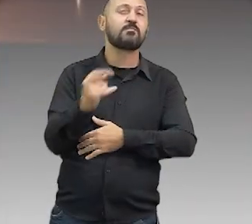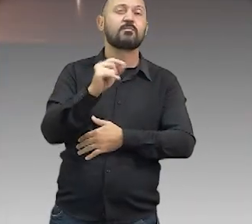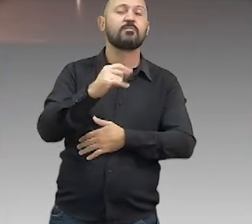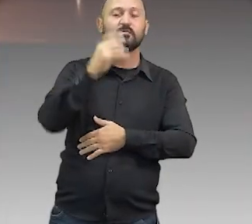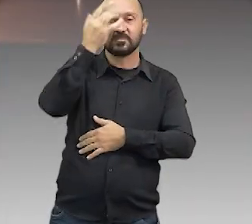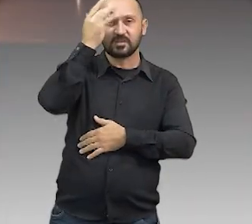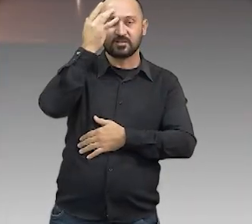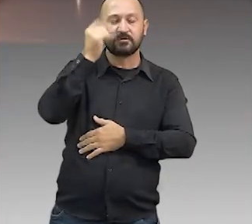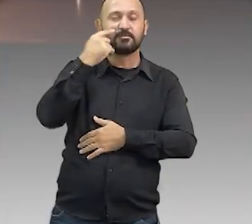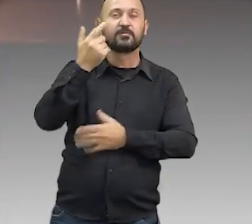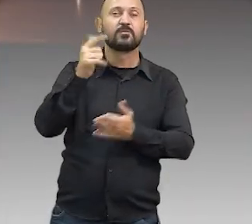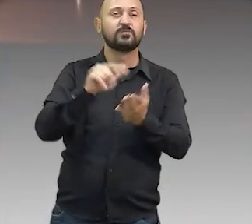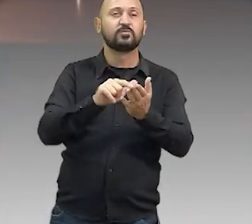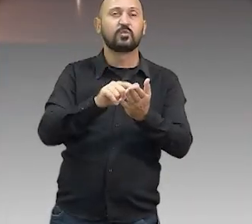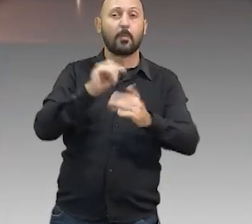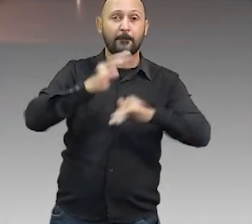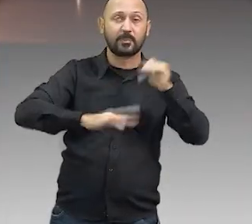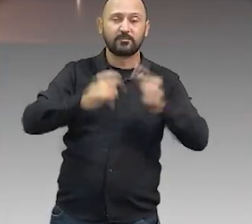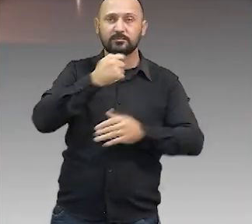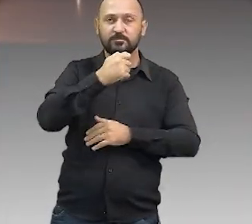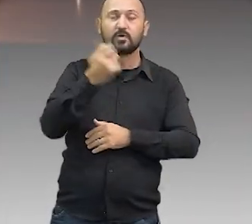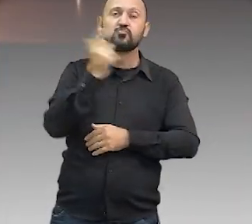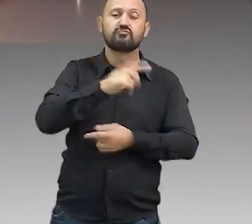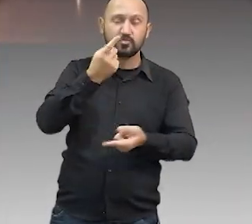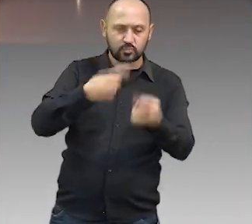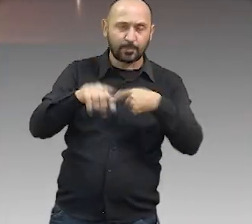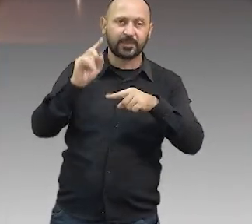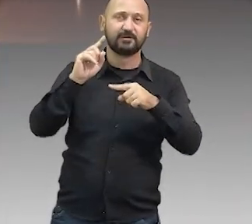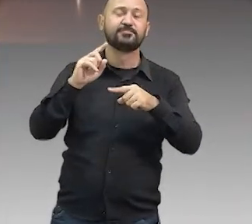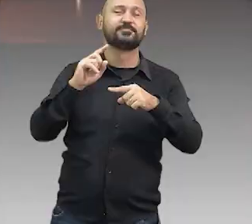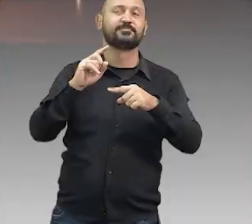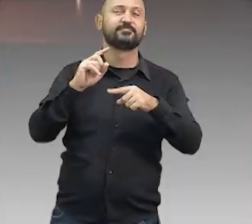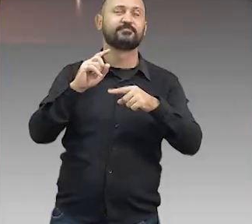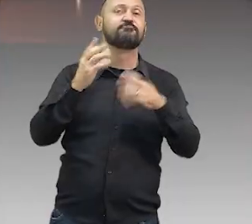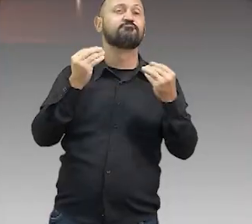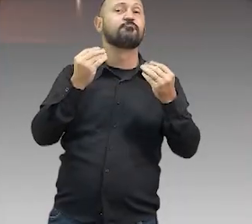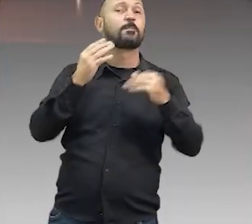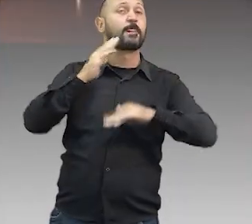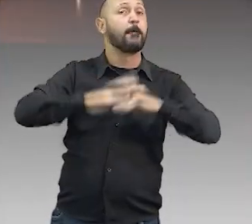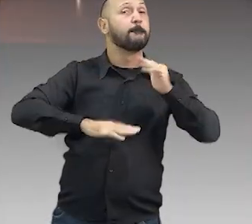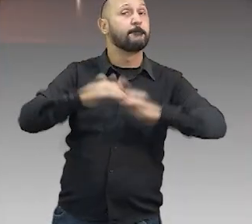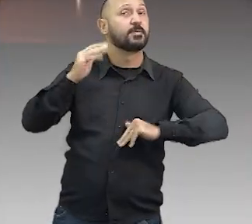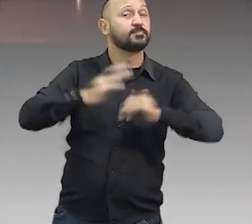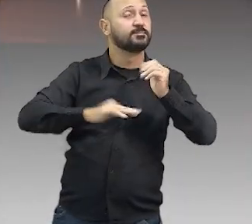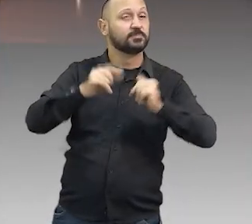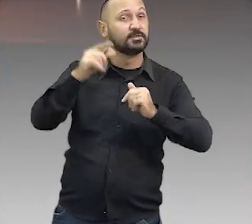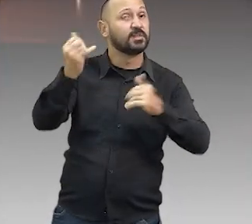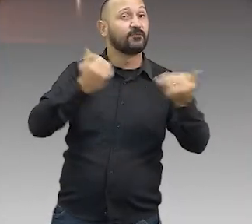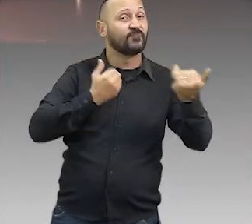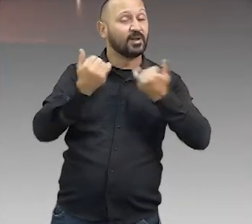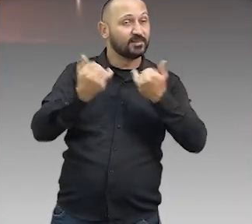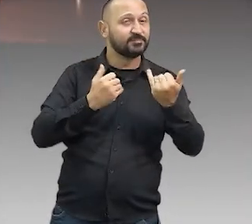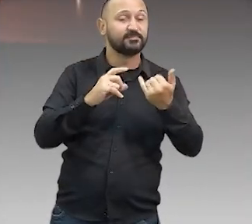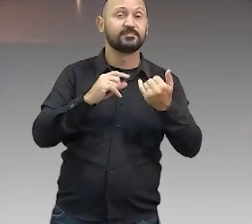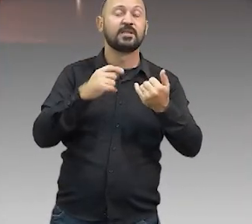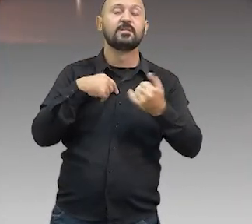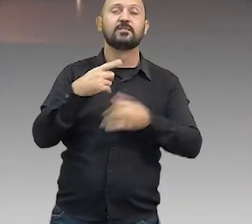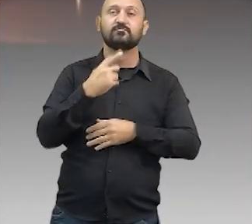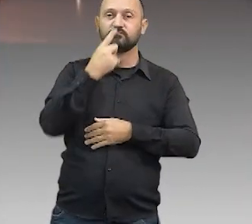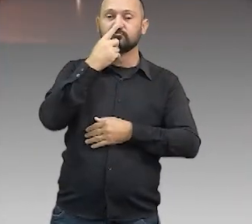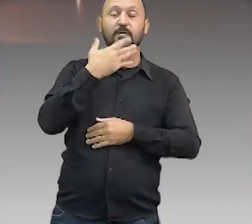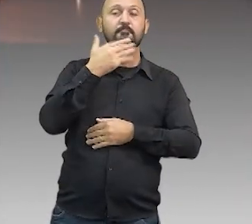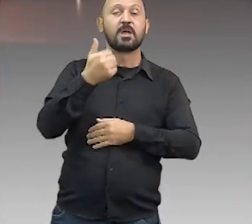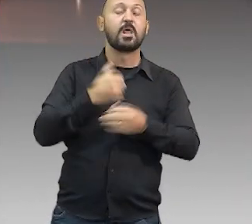o jornalista tem que se superar disso, porque, e muito jornalista, você estava falando, ele prefere ir para uma assessoria